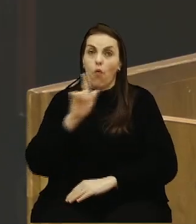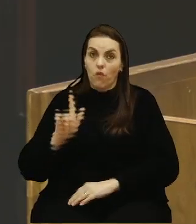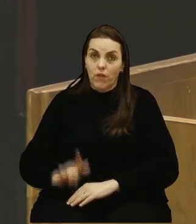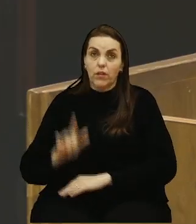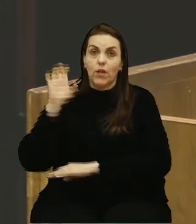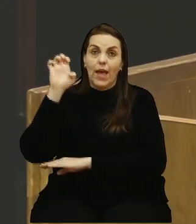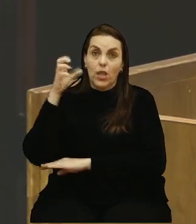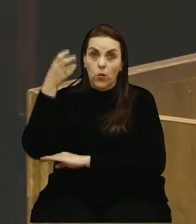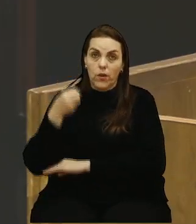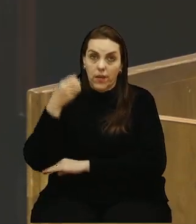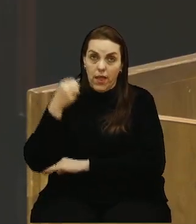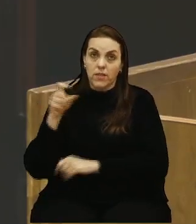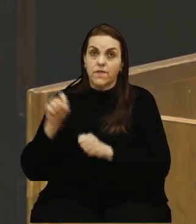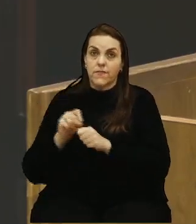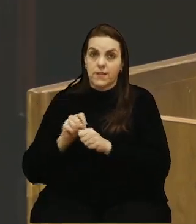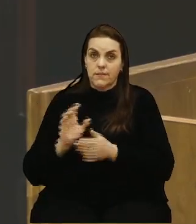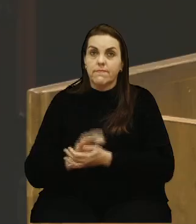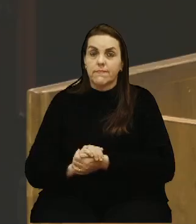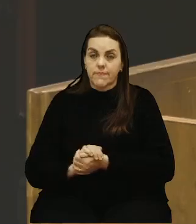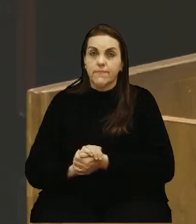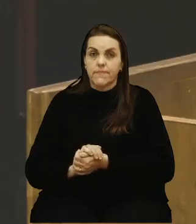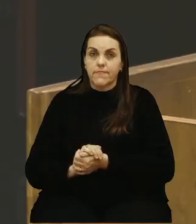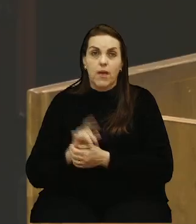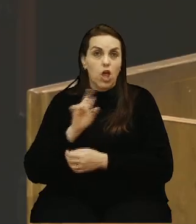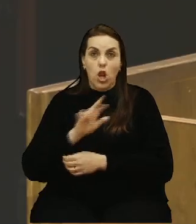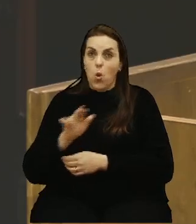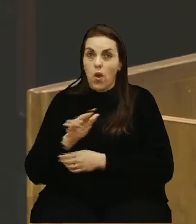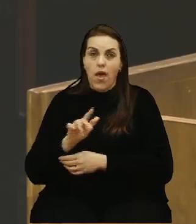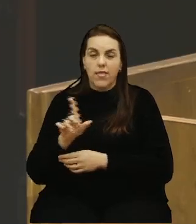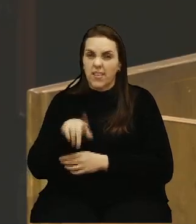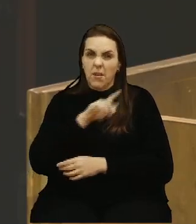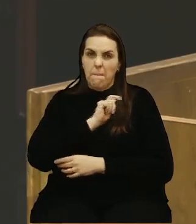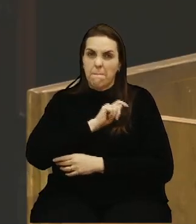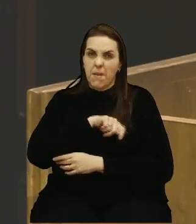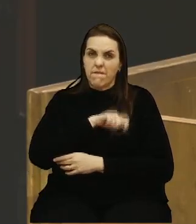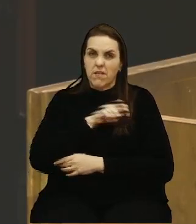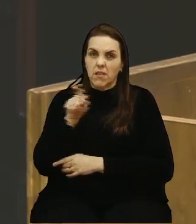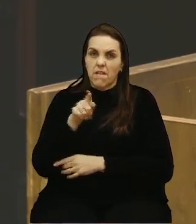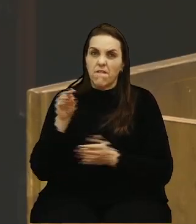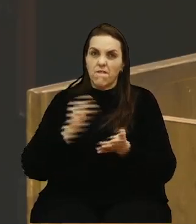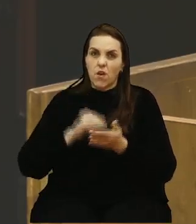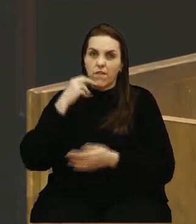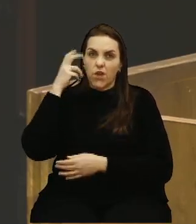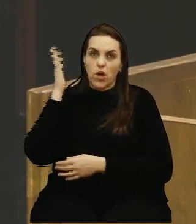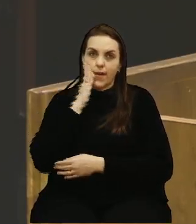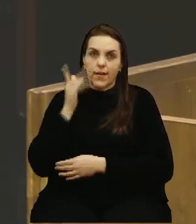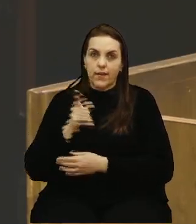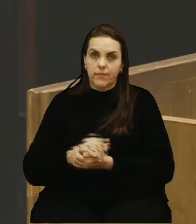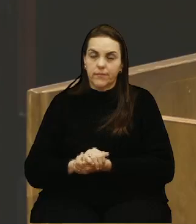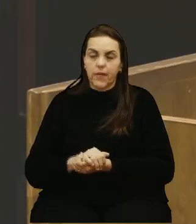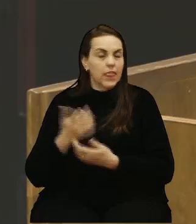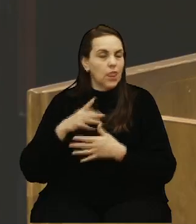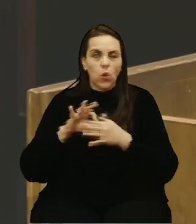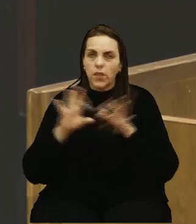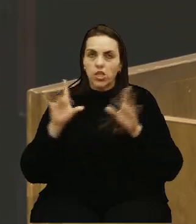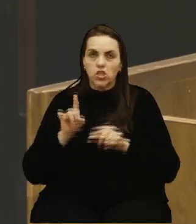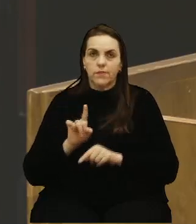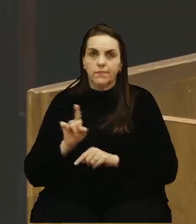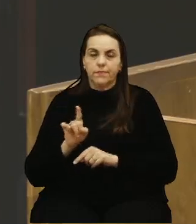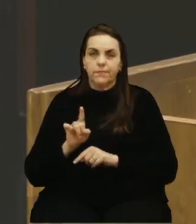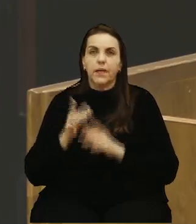fazendo, e que não deixem passar essa picaretagem, essa falta de vergonha. Não deixem. Nós